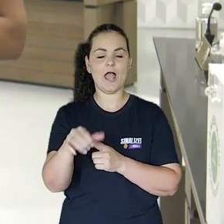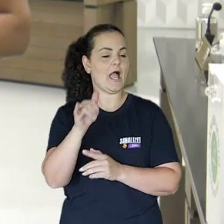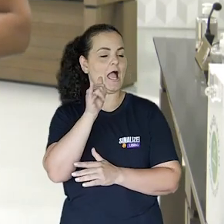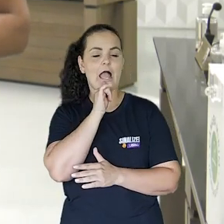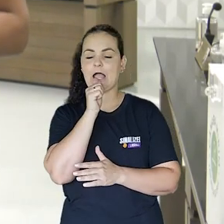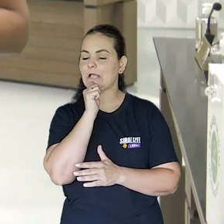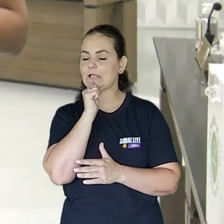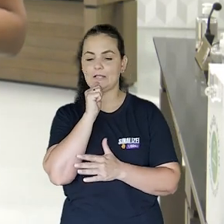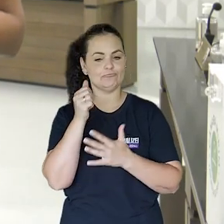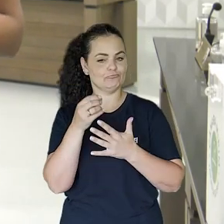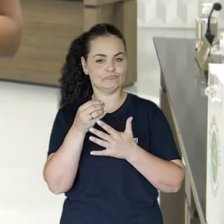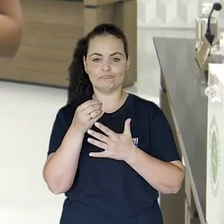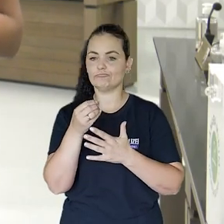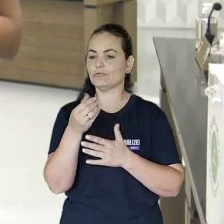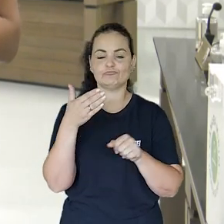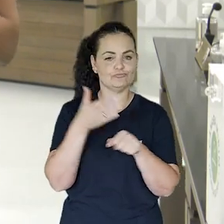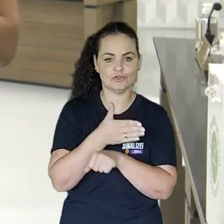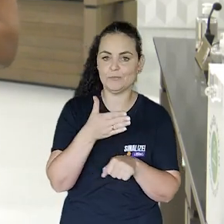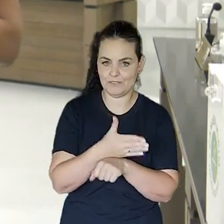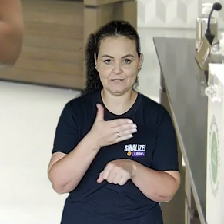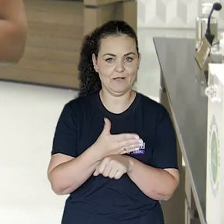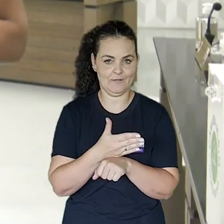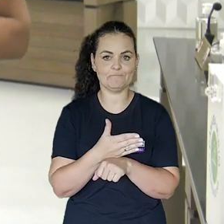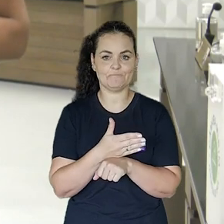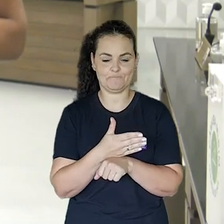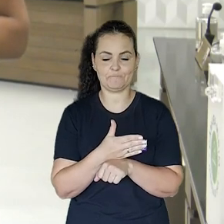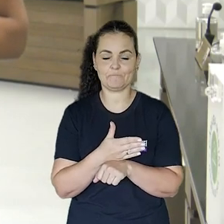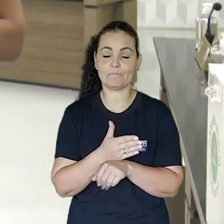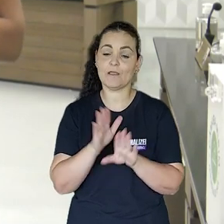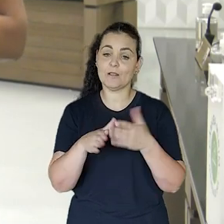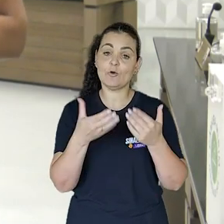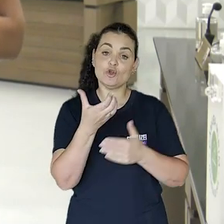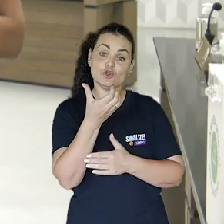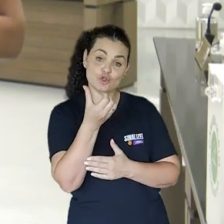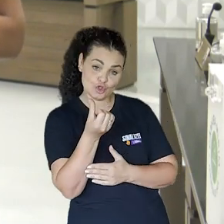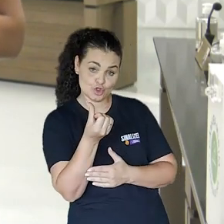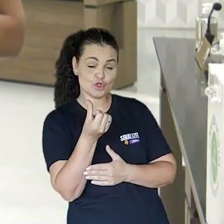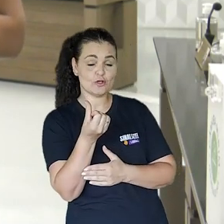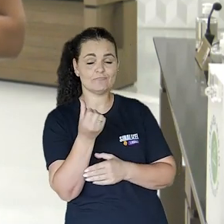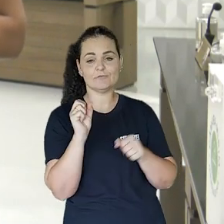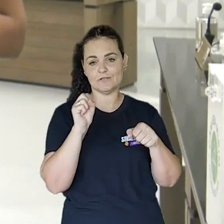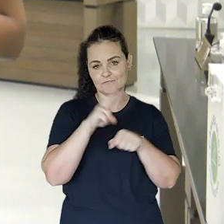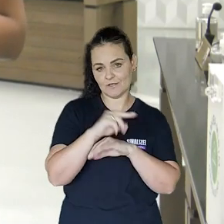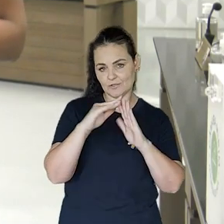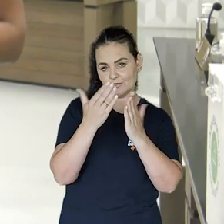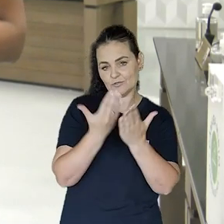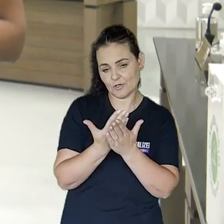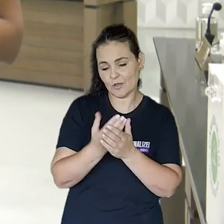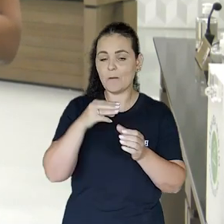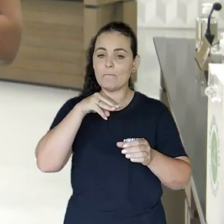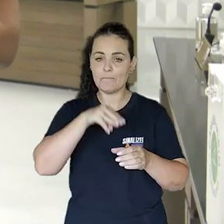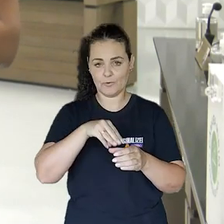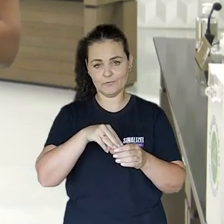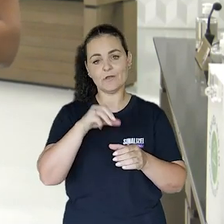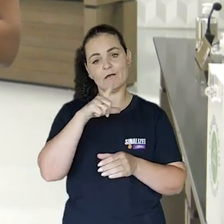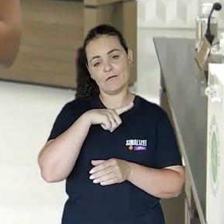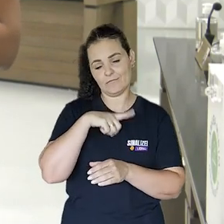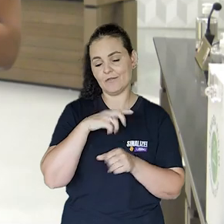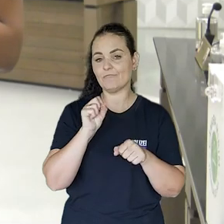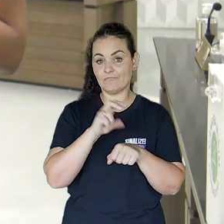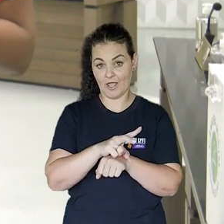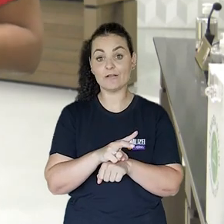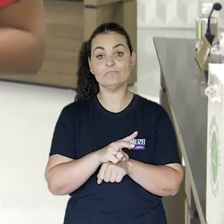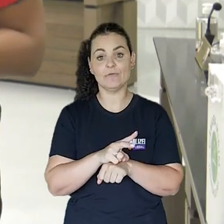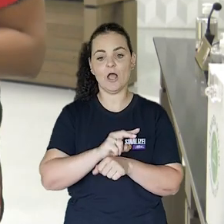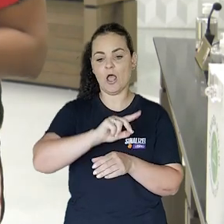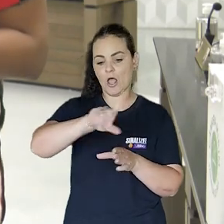ano. Como estão destinadas apenas 6 vagas para as escolas da rede municipal de ensino, procederemos o sorteio